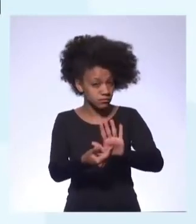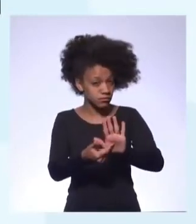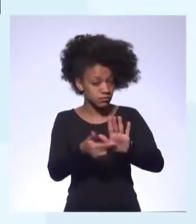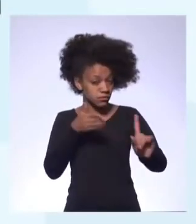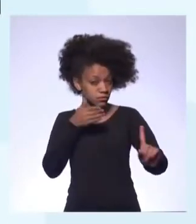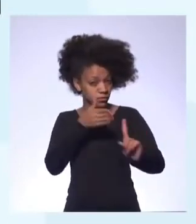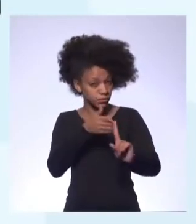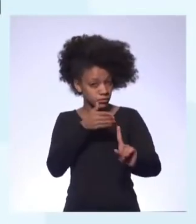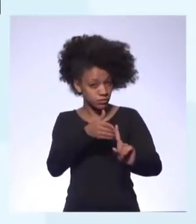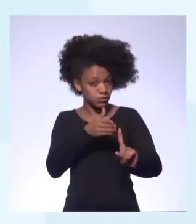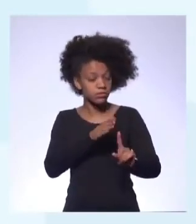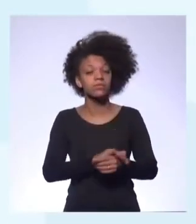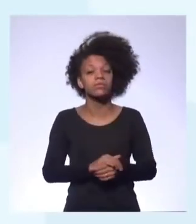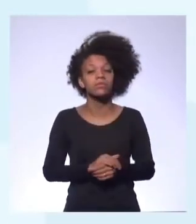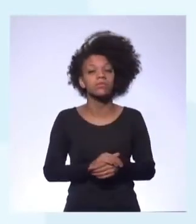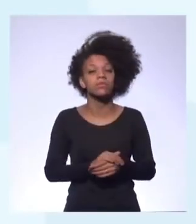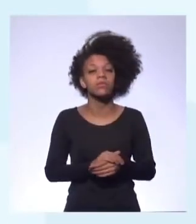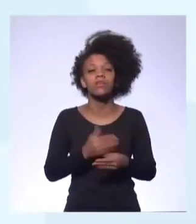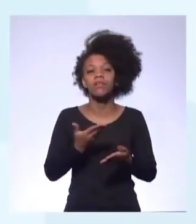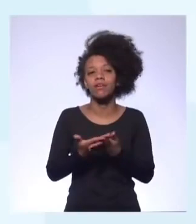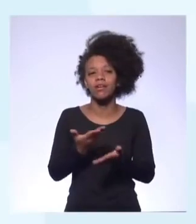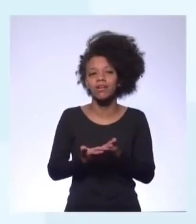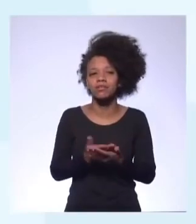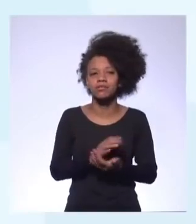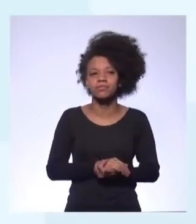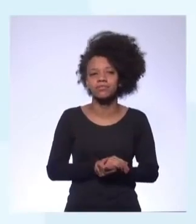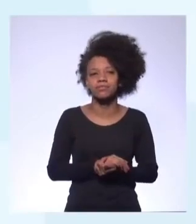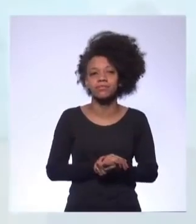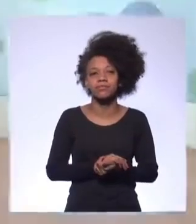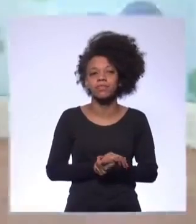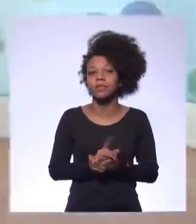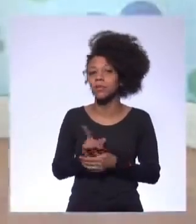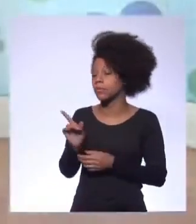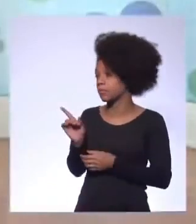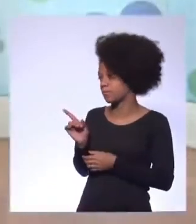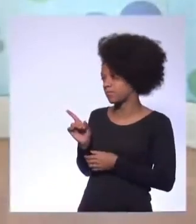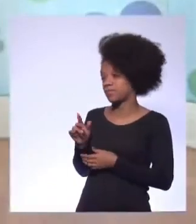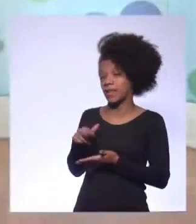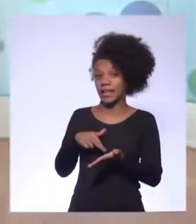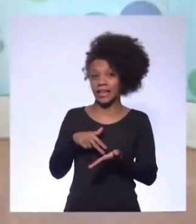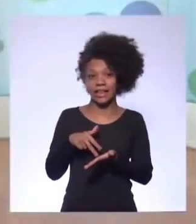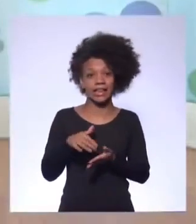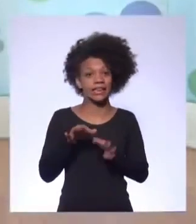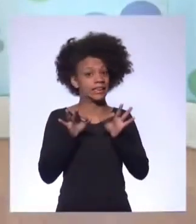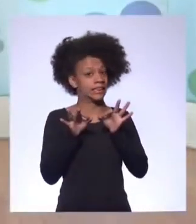referencial. Essa foi a nossa aula de hoje. Façam, olha aí, ó, anda na linha.